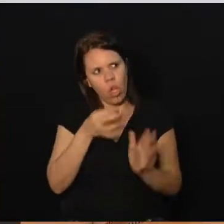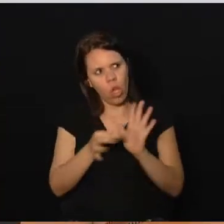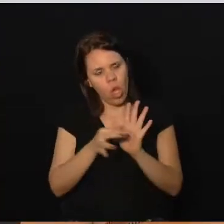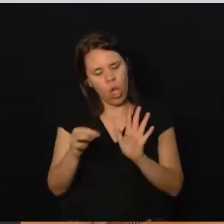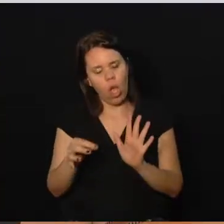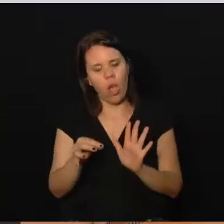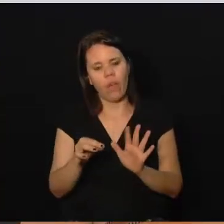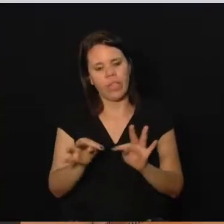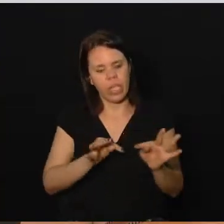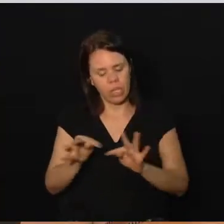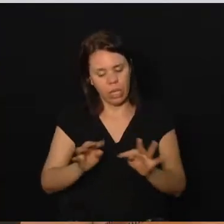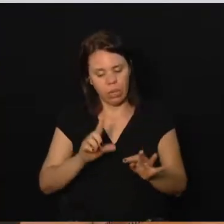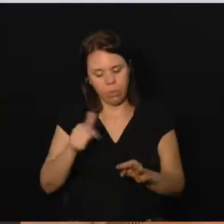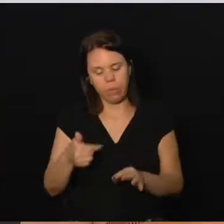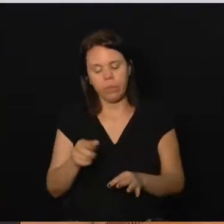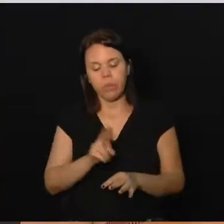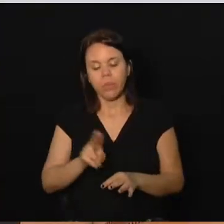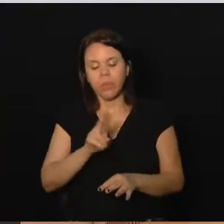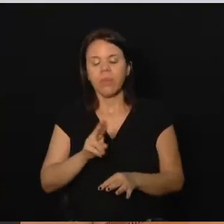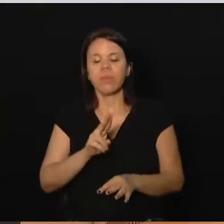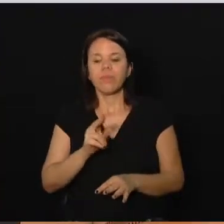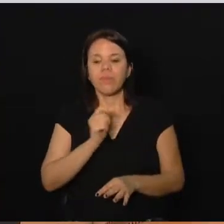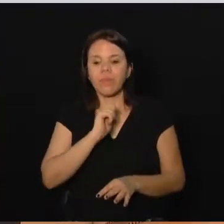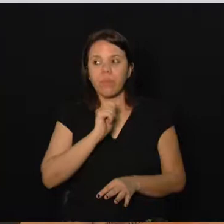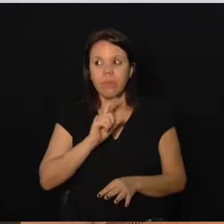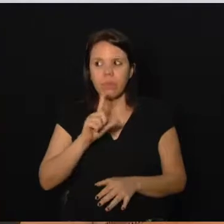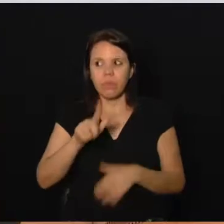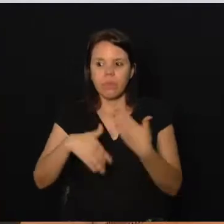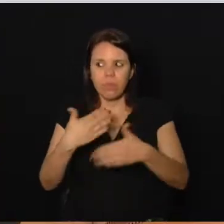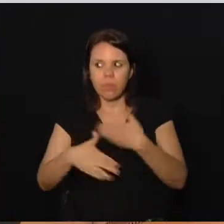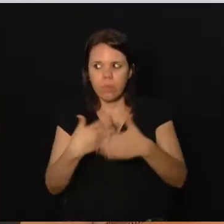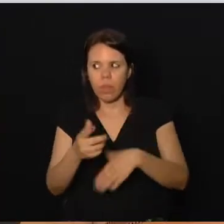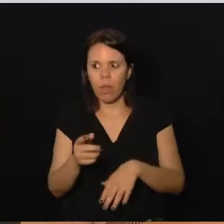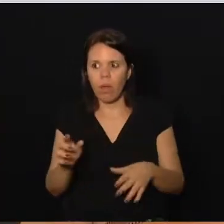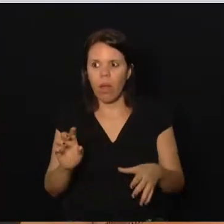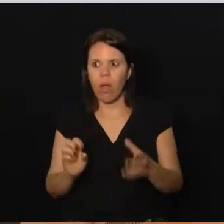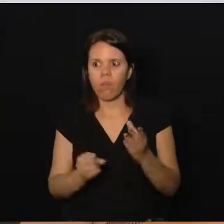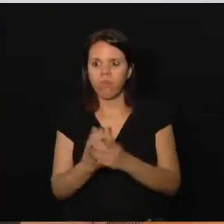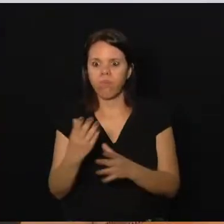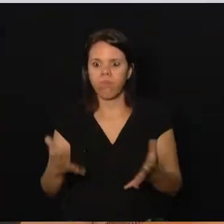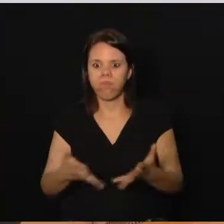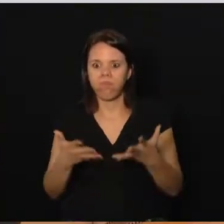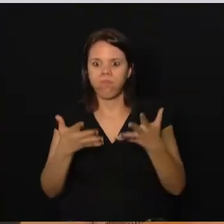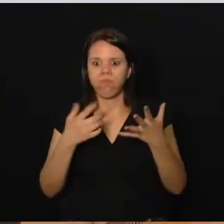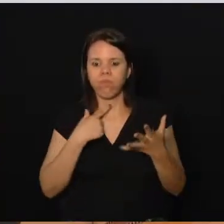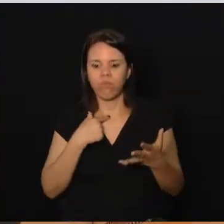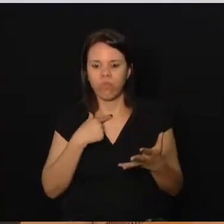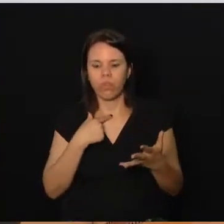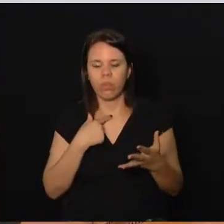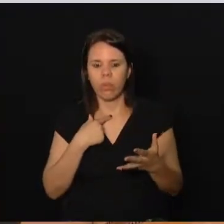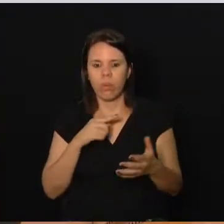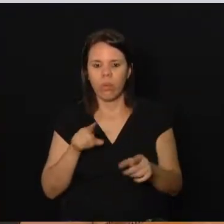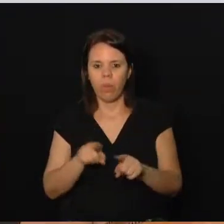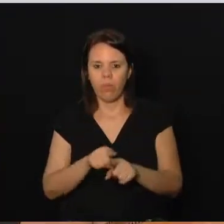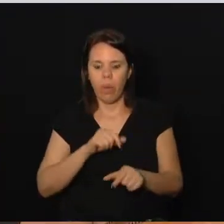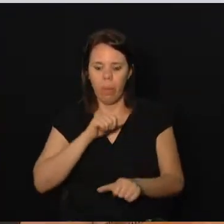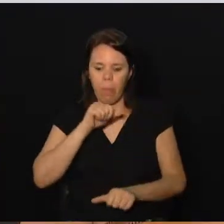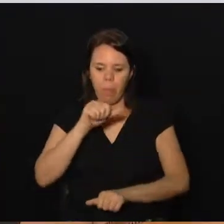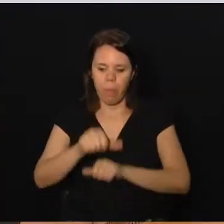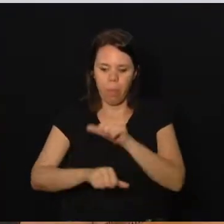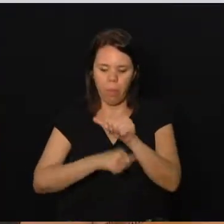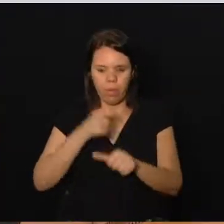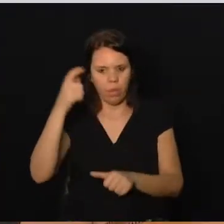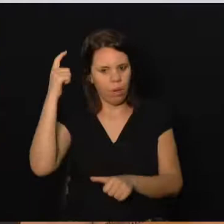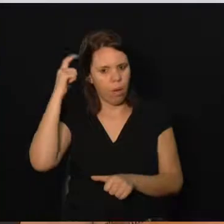que uma hora vai se tornar um estímulo. E vai mudar também todo o processo cerebral dessa pessoa. Quando